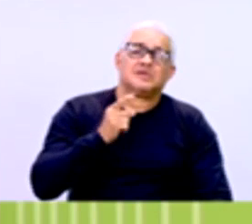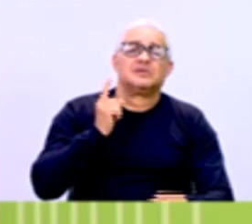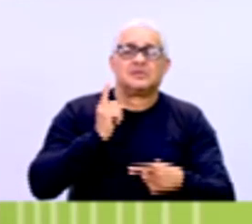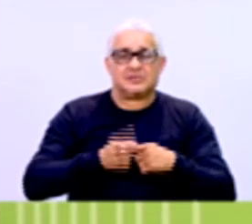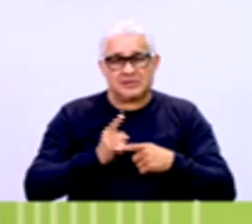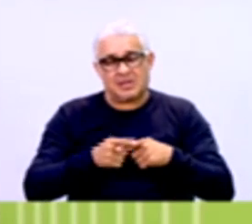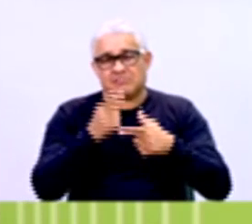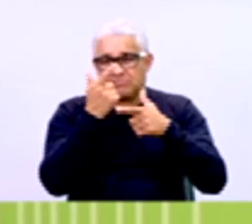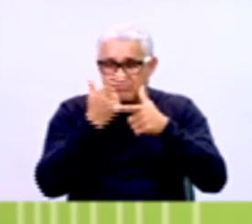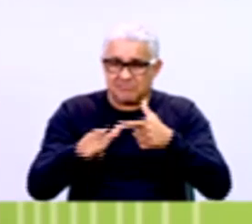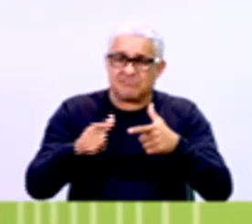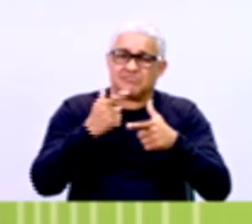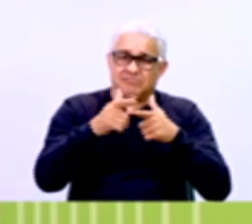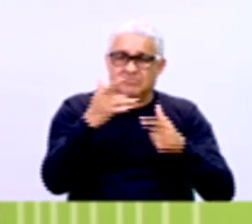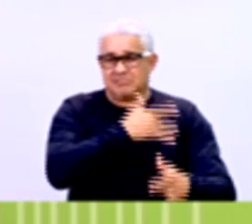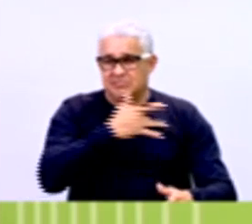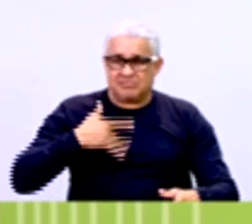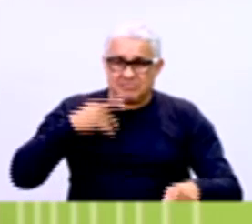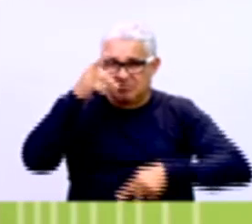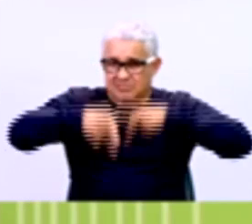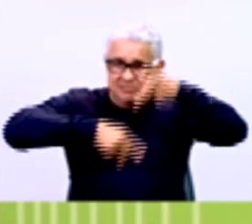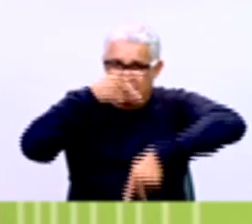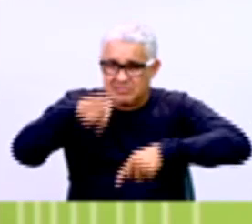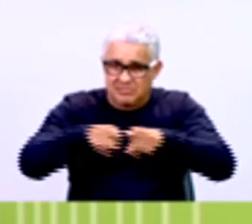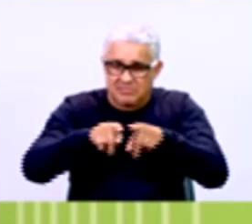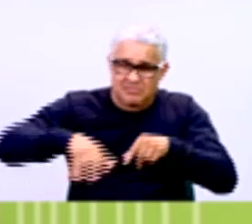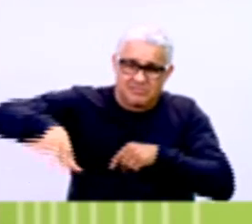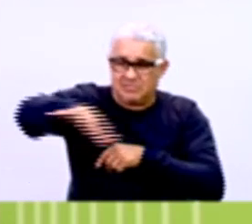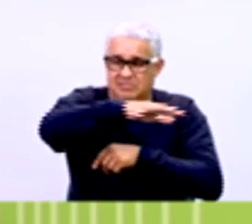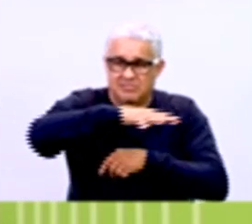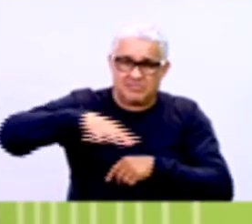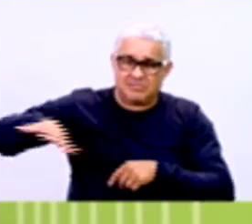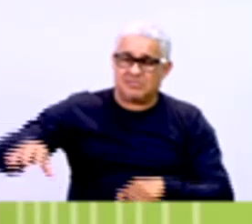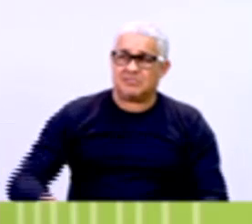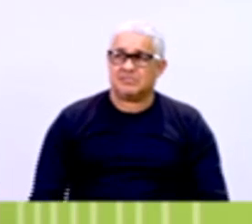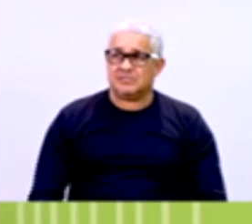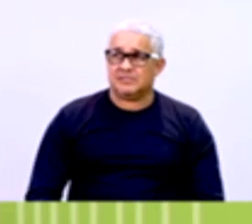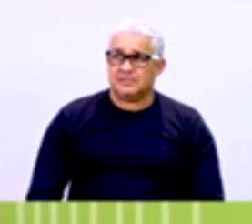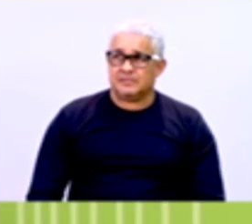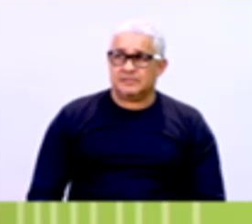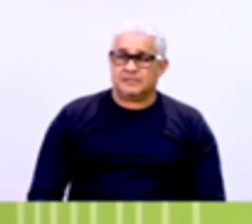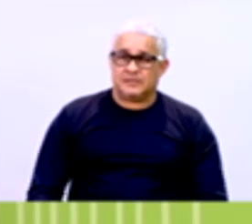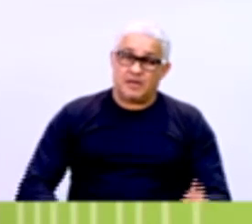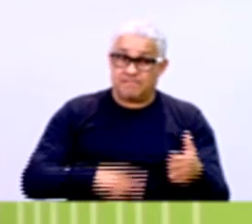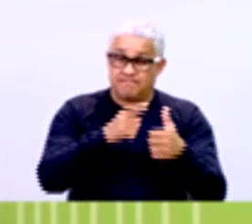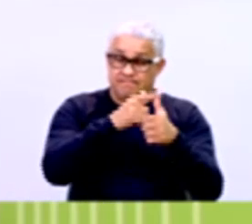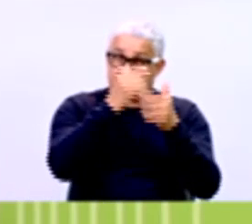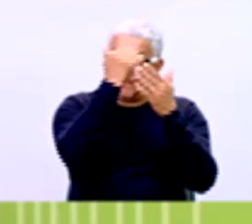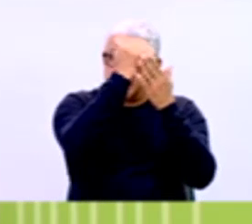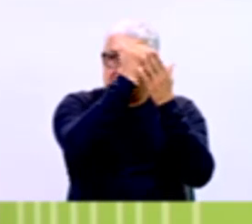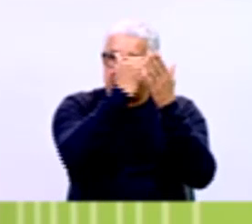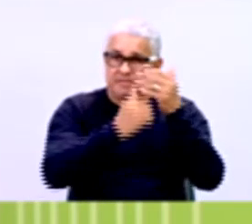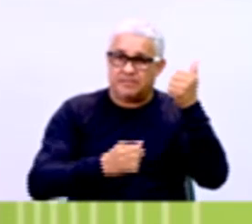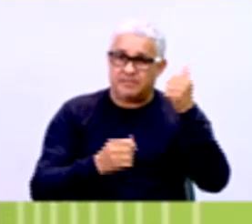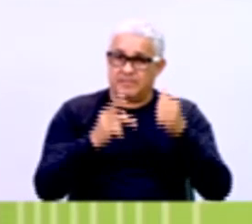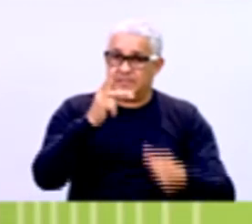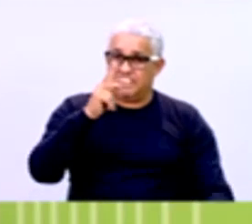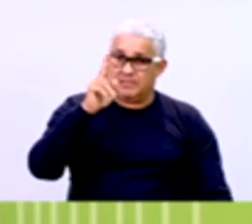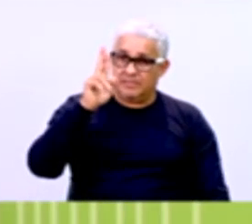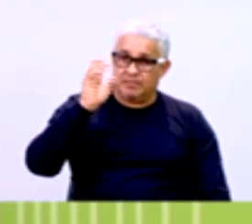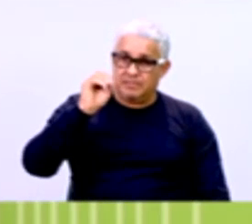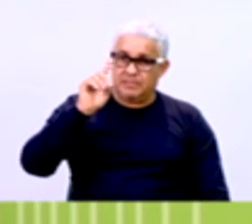ocasionar problemas à saúde da população, ao meio ambiente, enfim. Então, nessa primeira etapa, na etapa de produção, nós vemos o que?